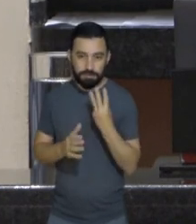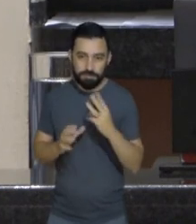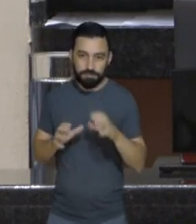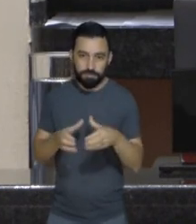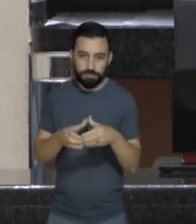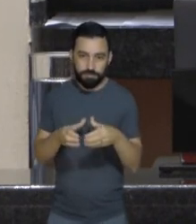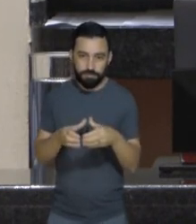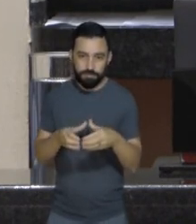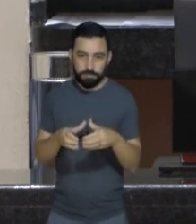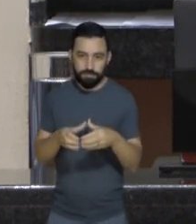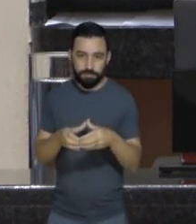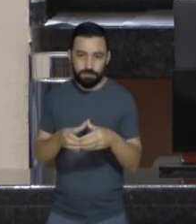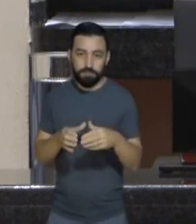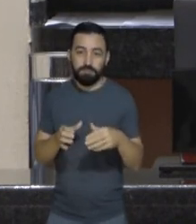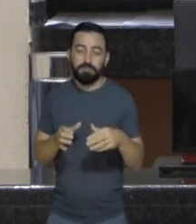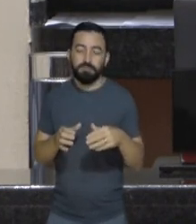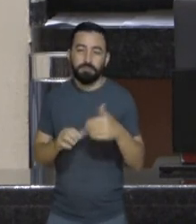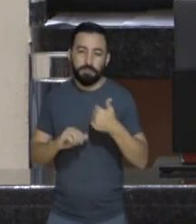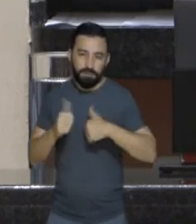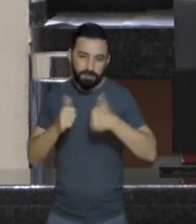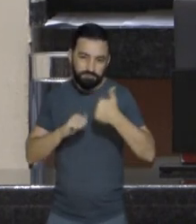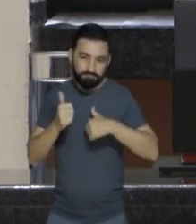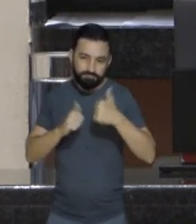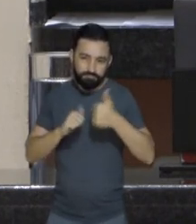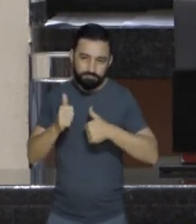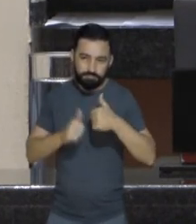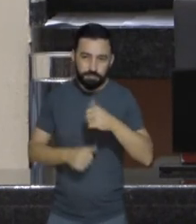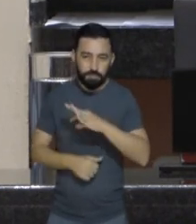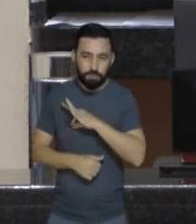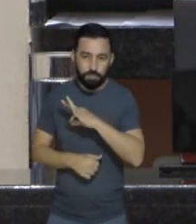Batalhão de Avaliação da